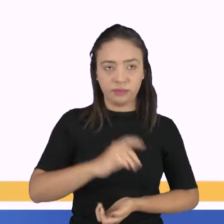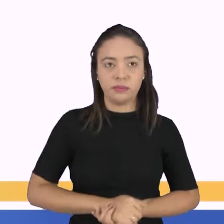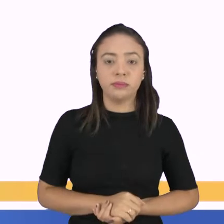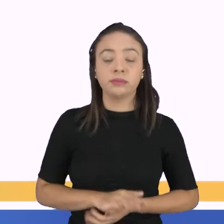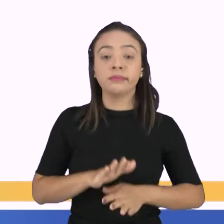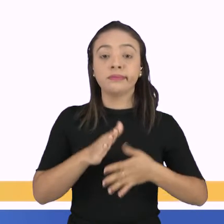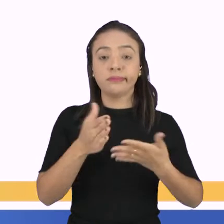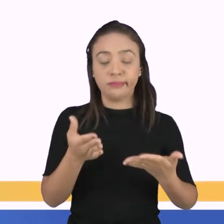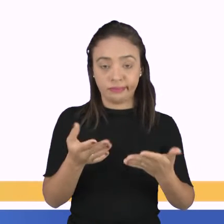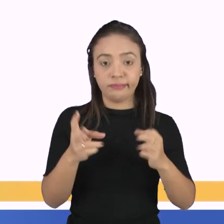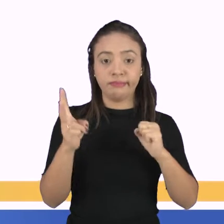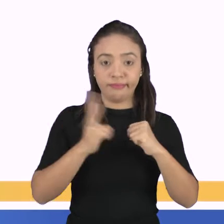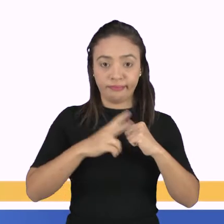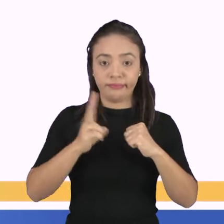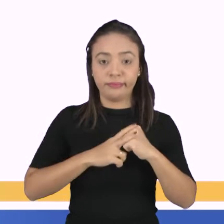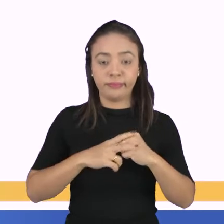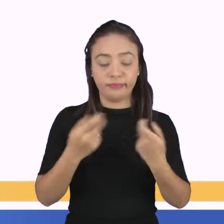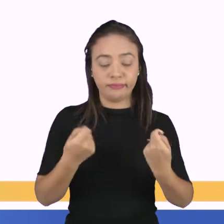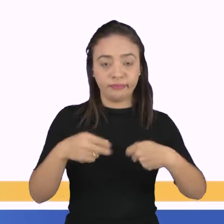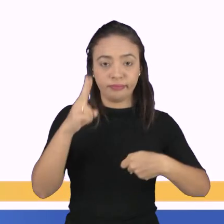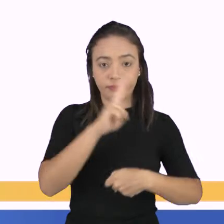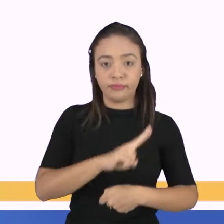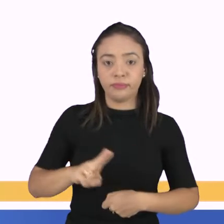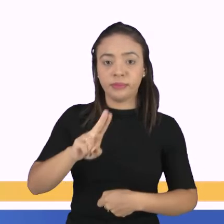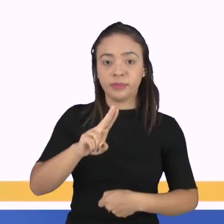Qual desses modais nós usamos para falar de